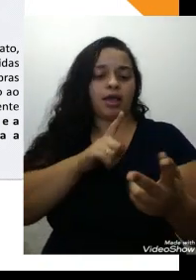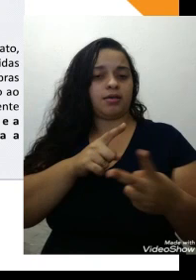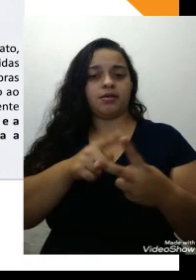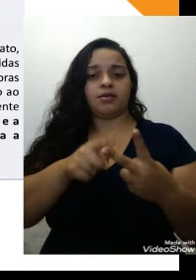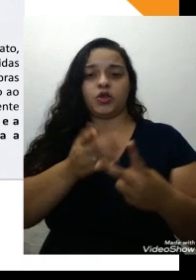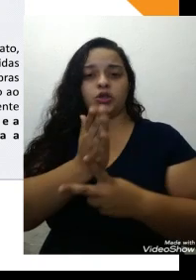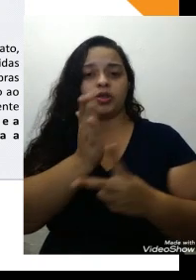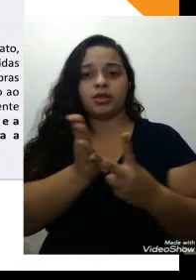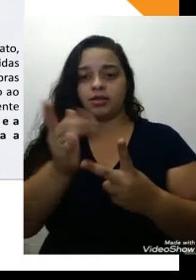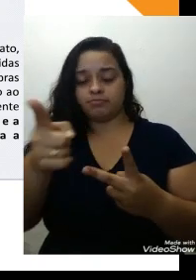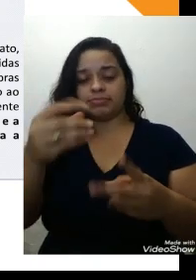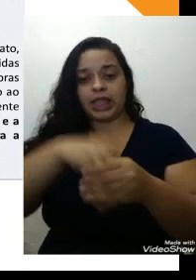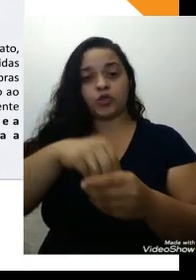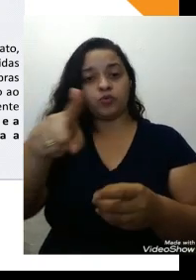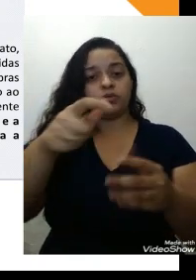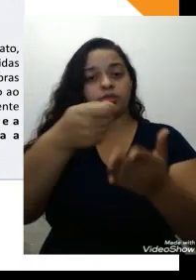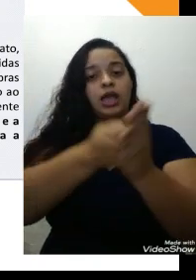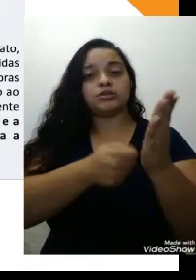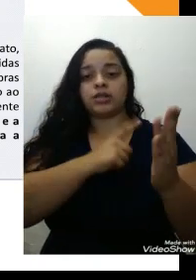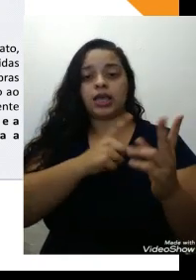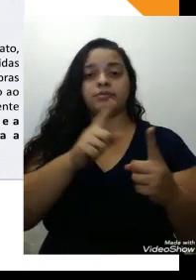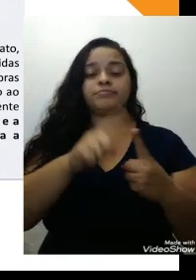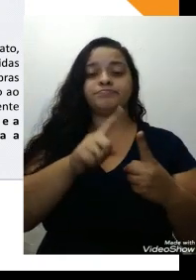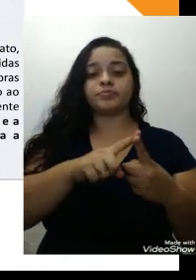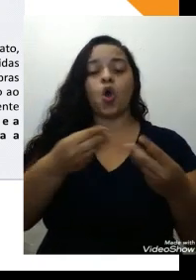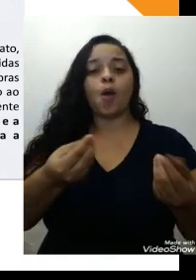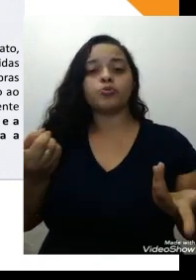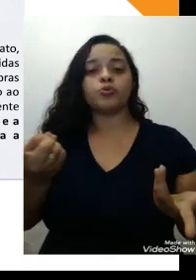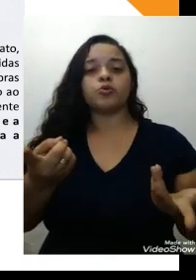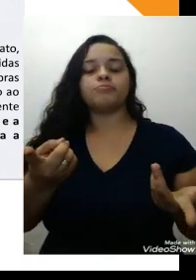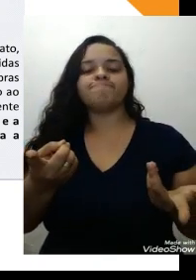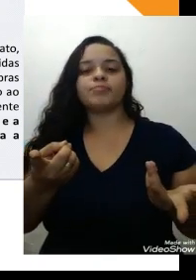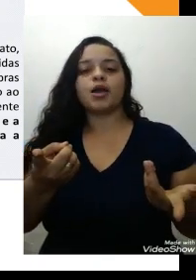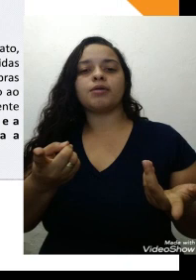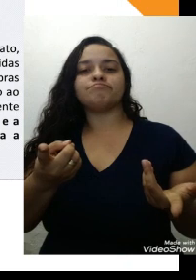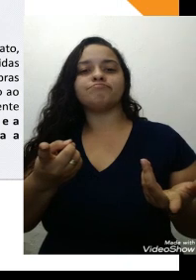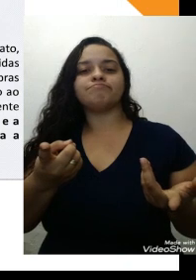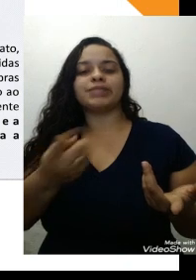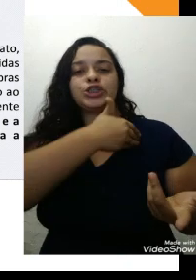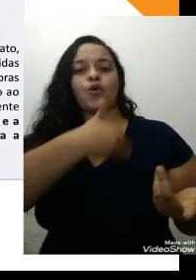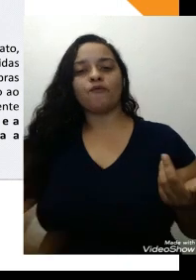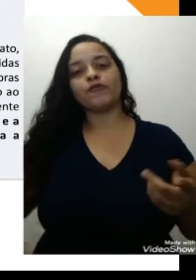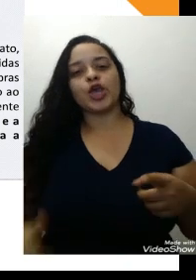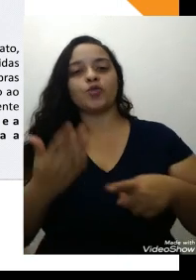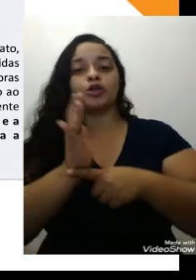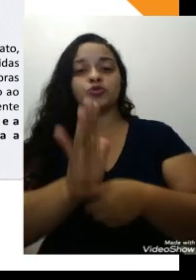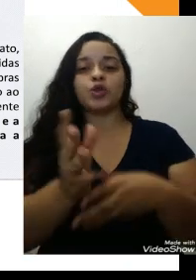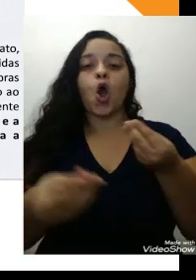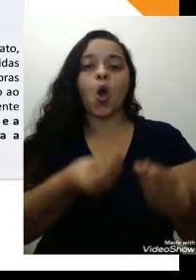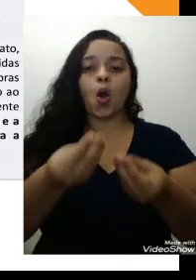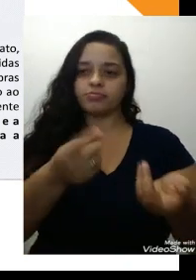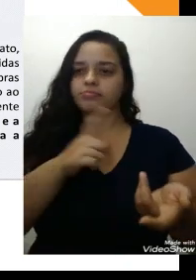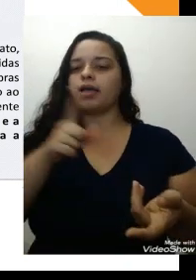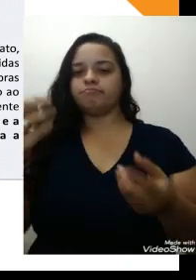de argumentação aqui. É lícito afirmar que há uma postura do Estado em relação à cultura, que seria